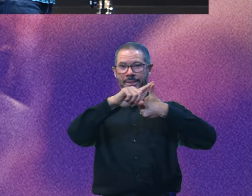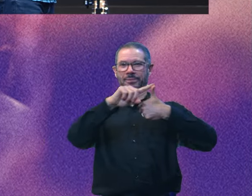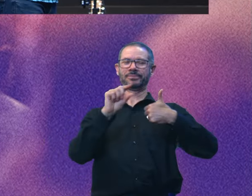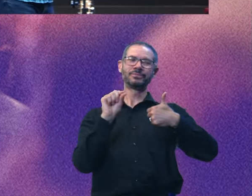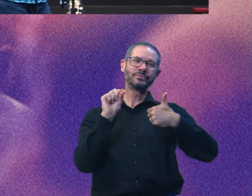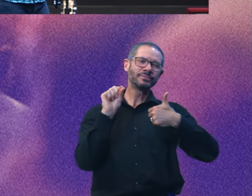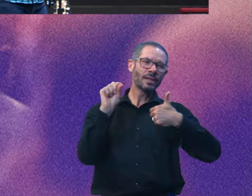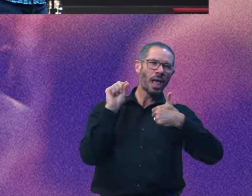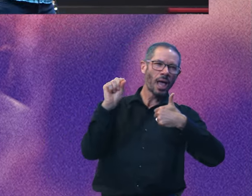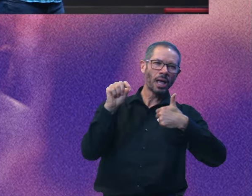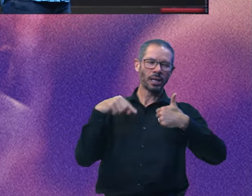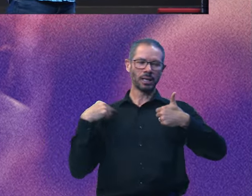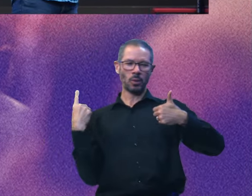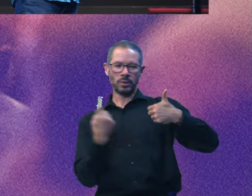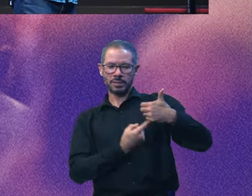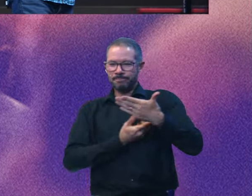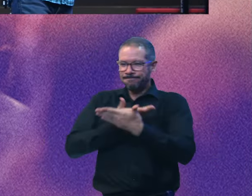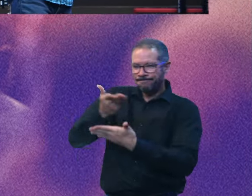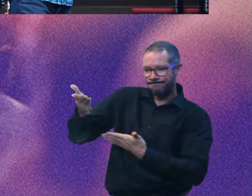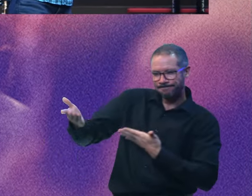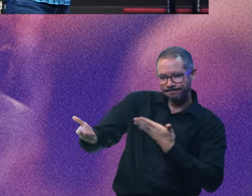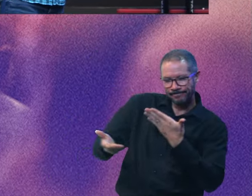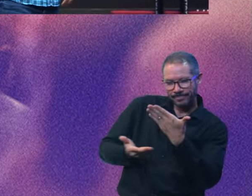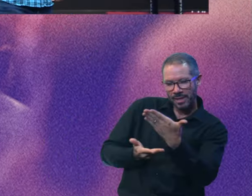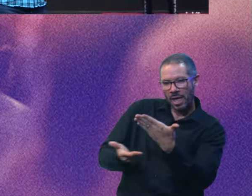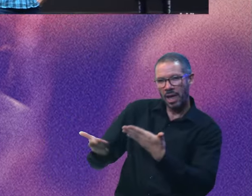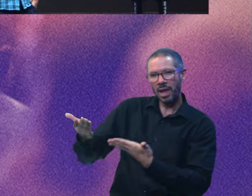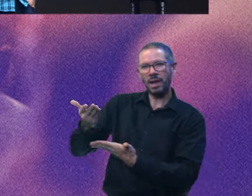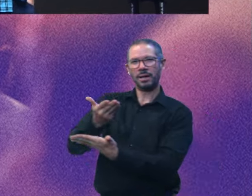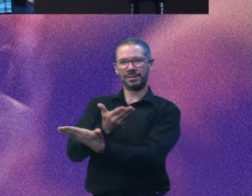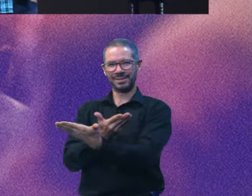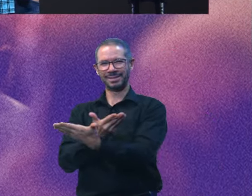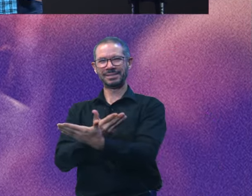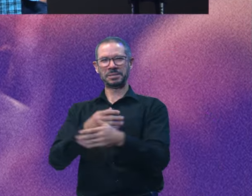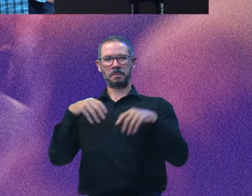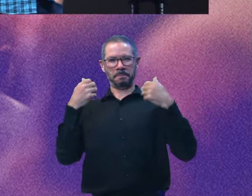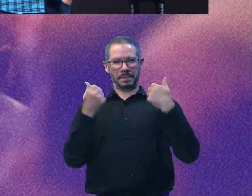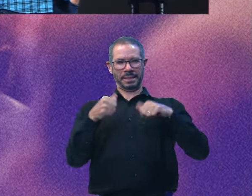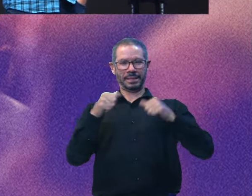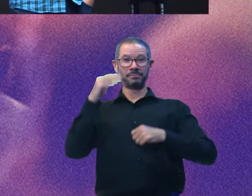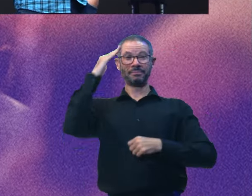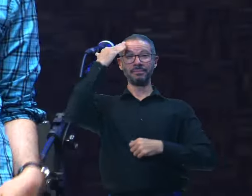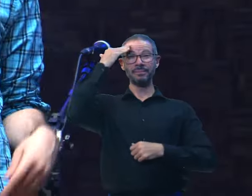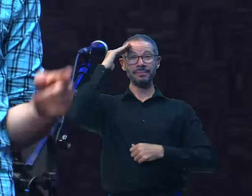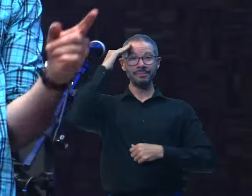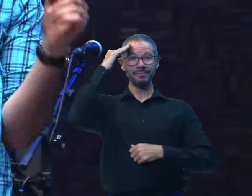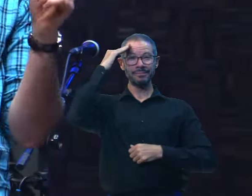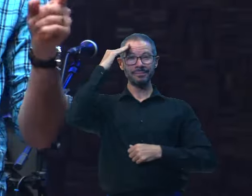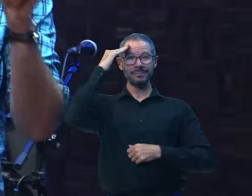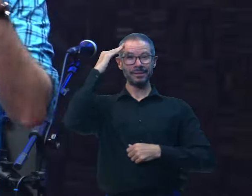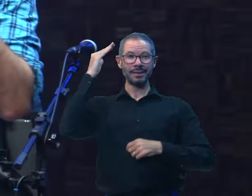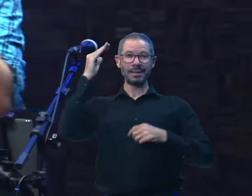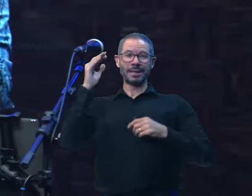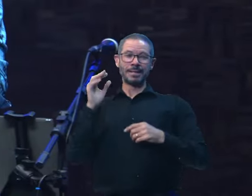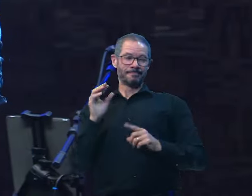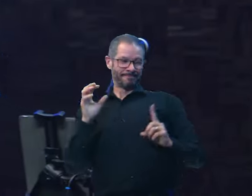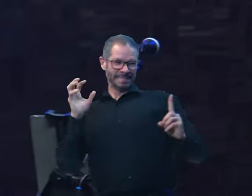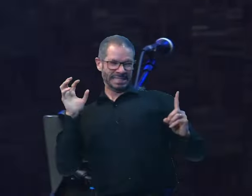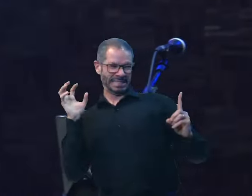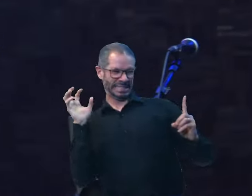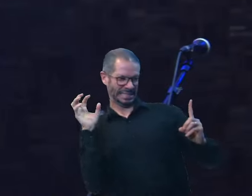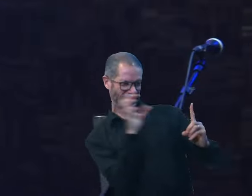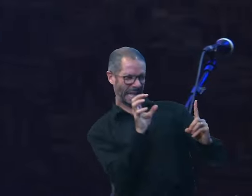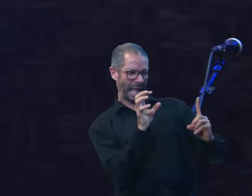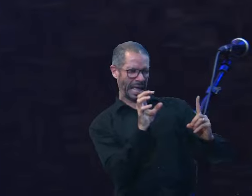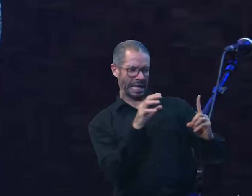que nas nossas relações, nós precisamos entender que ferir